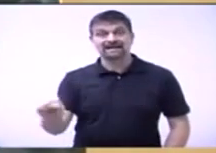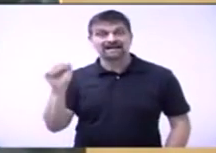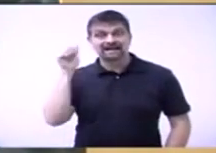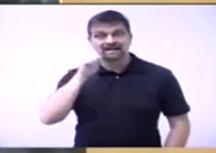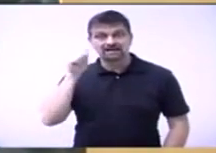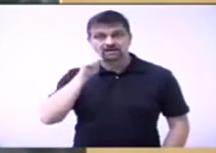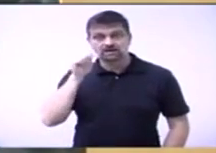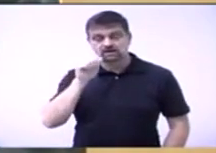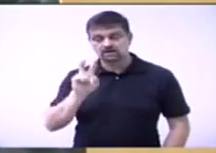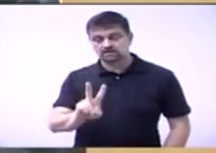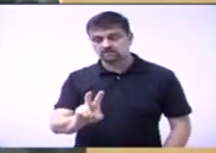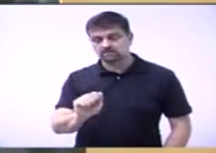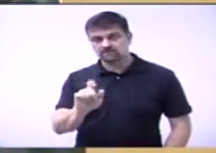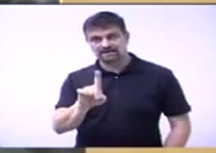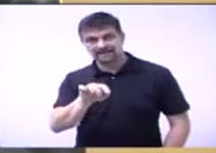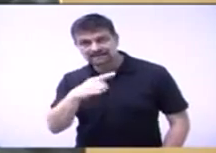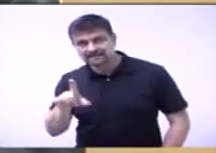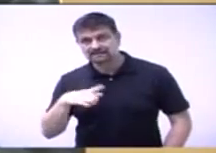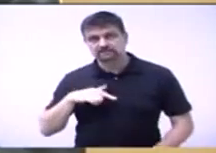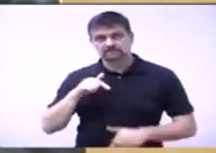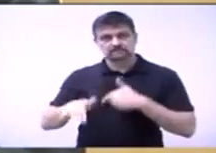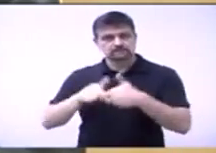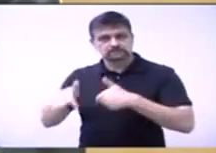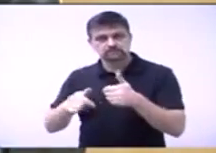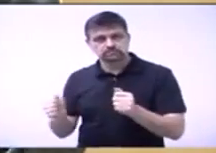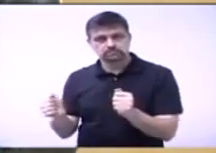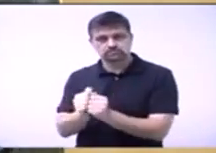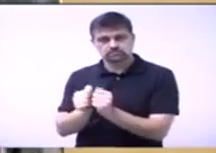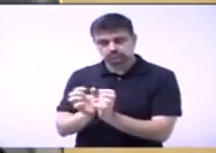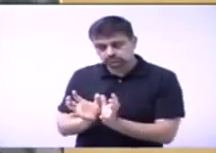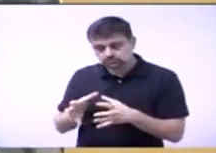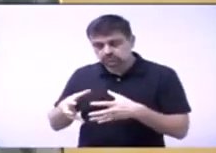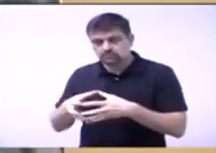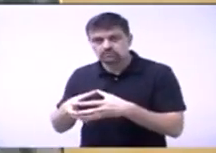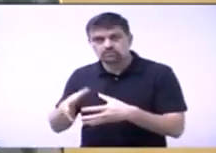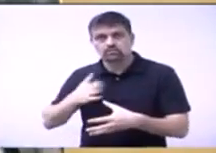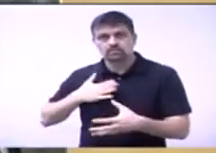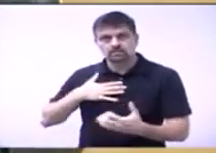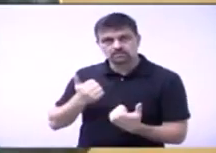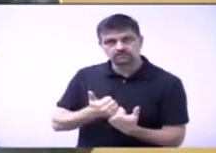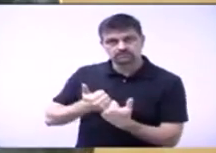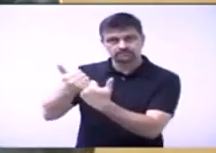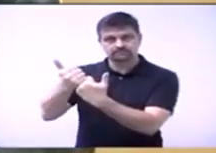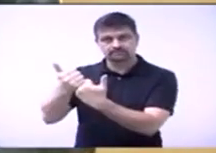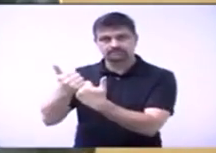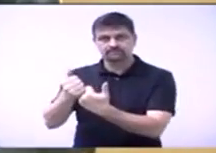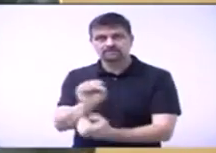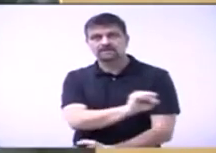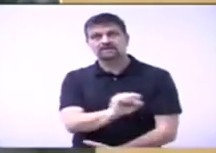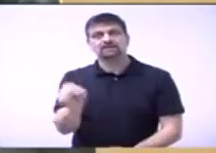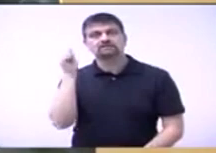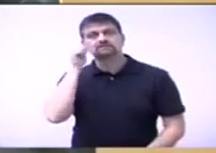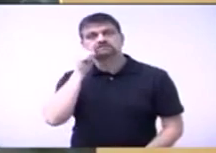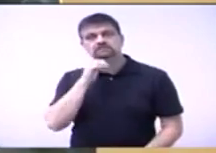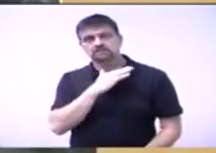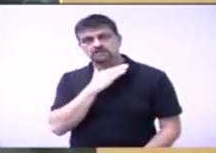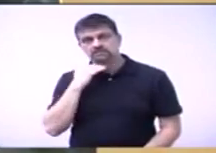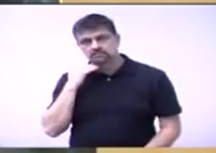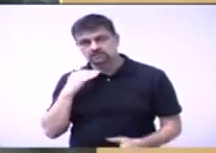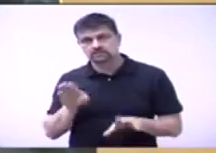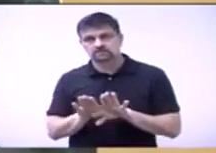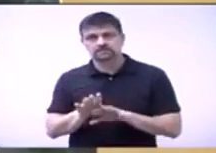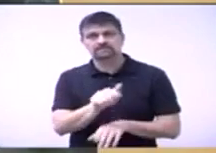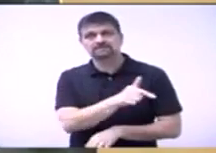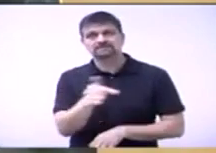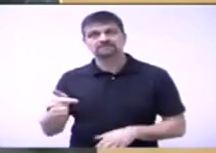pessoa que sempre trabalhou comigo, sempre esteve na minha equipe, continua na minha equipe, e que perdeu a sogra aí nessa semana que se